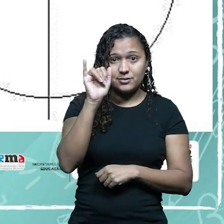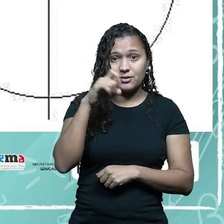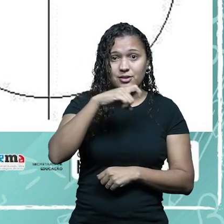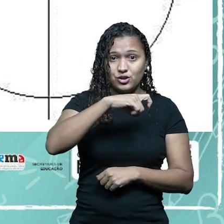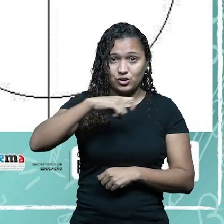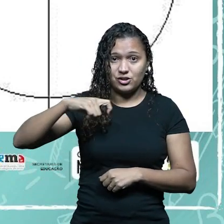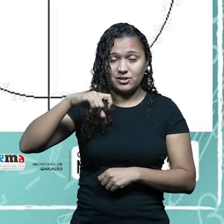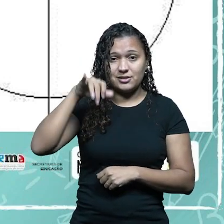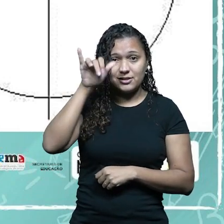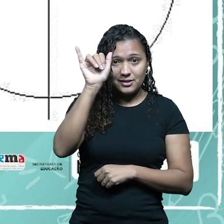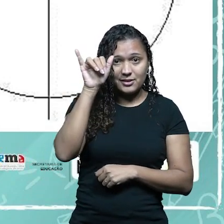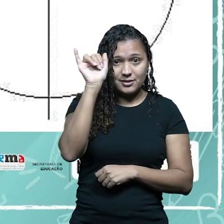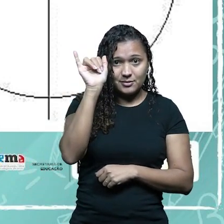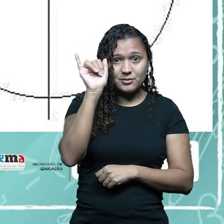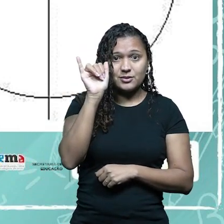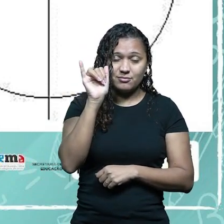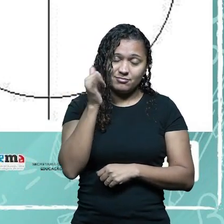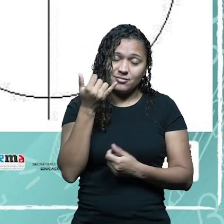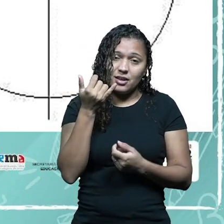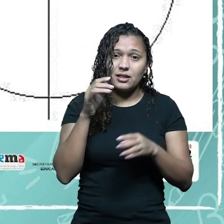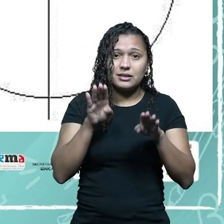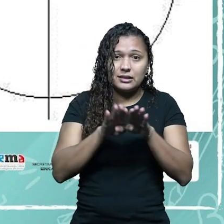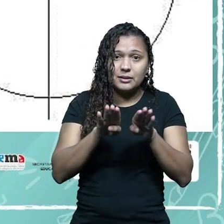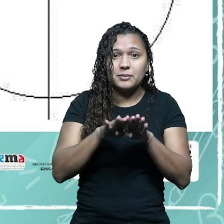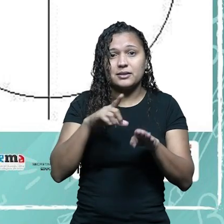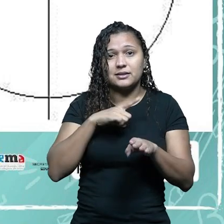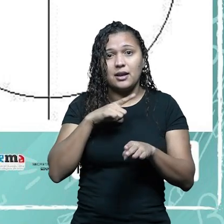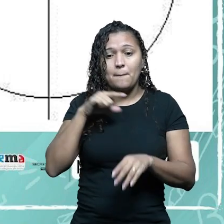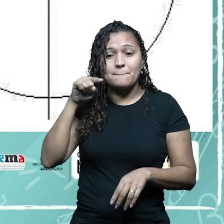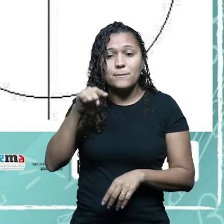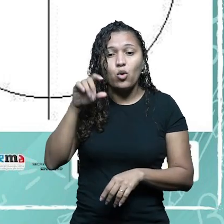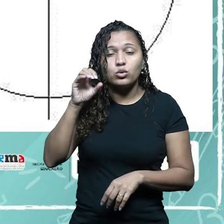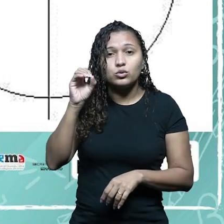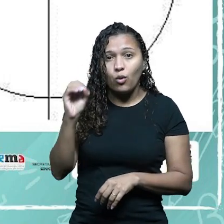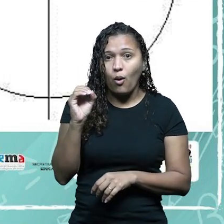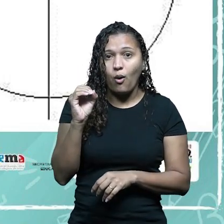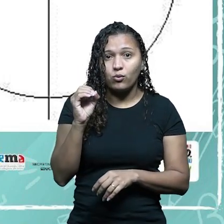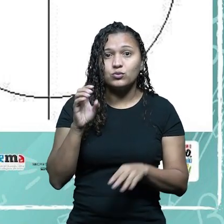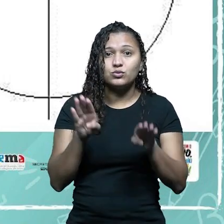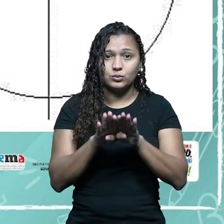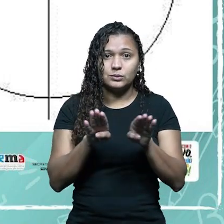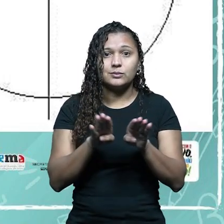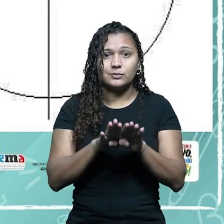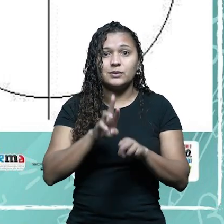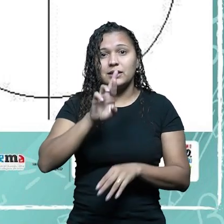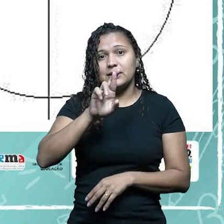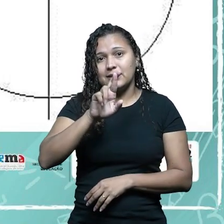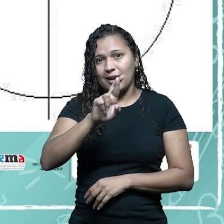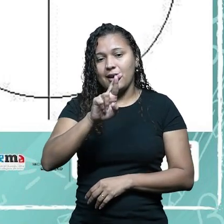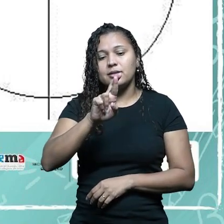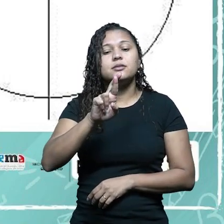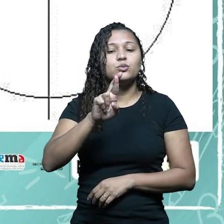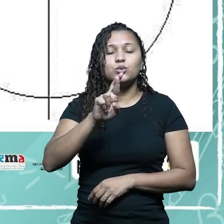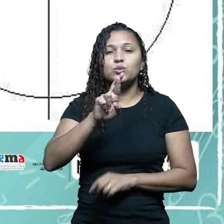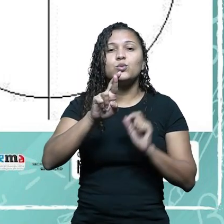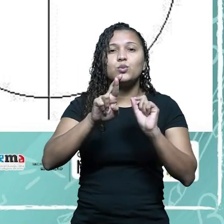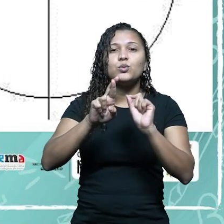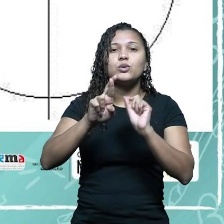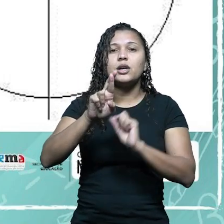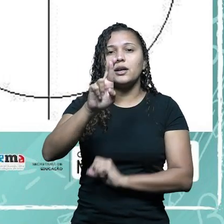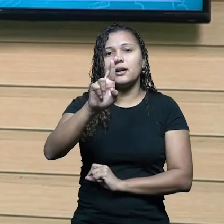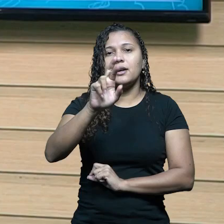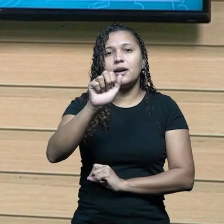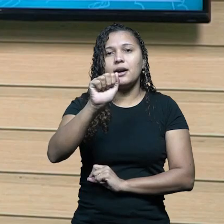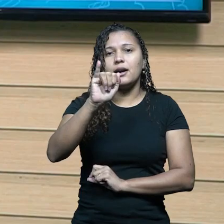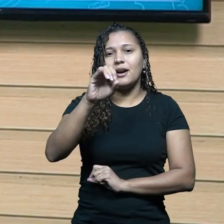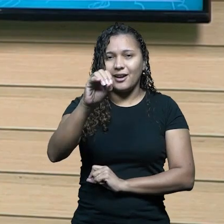coordenadas cartesianas e o ponto O e o R, que é o raio das coordenadas